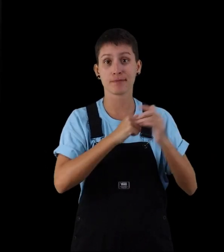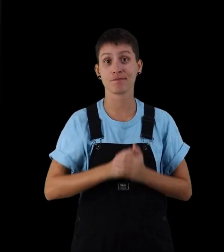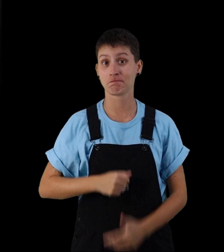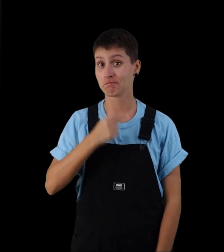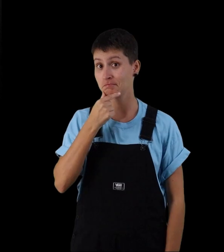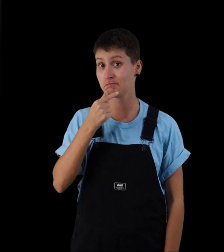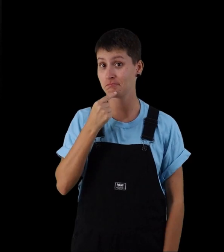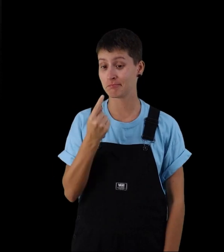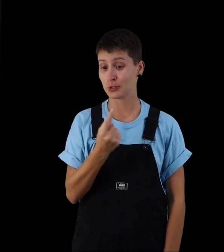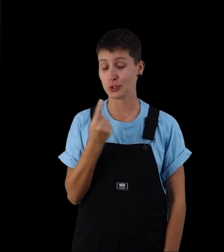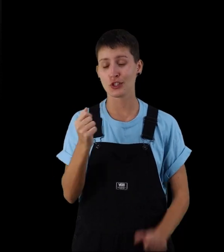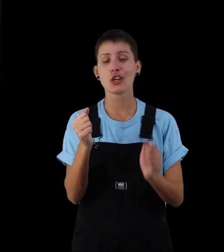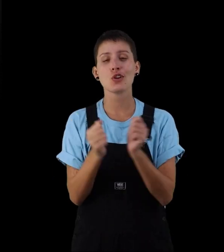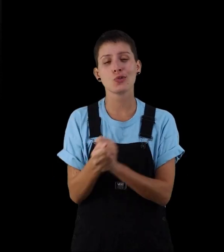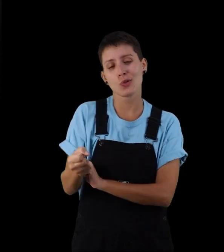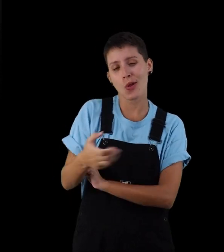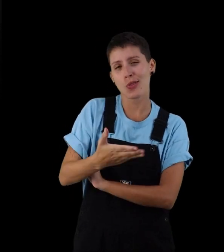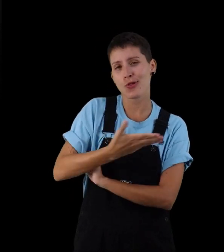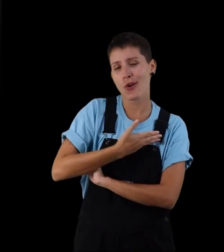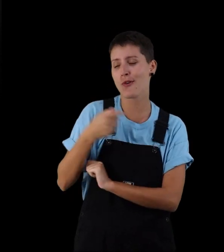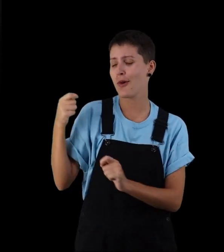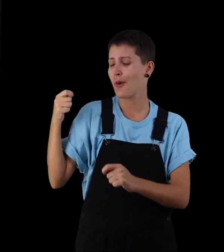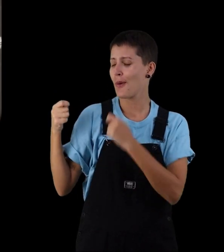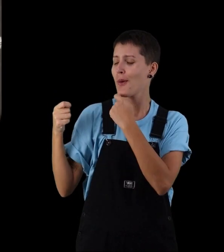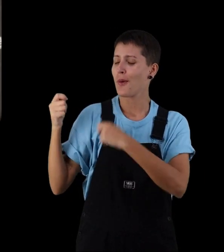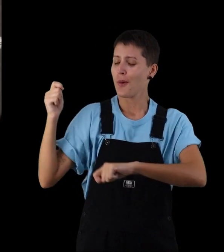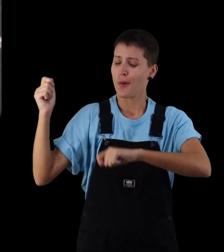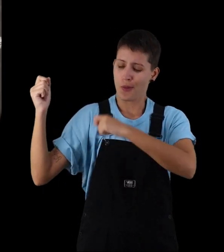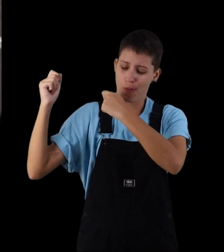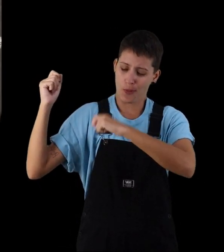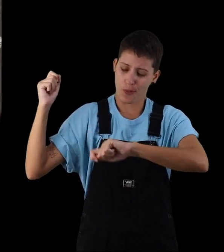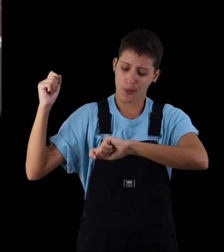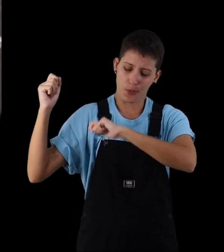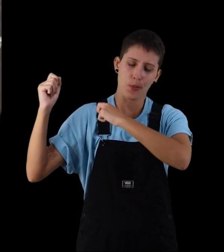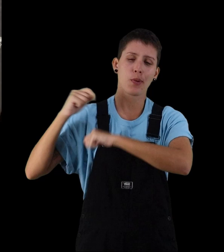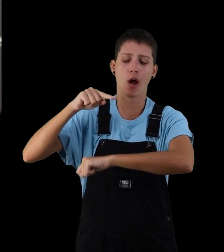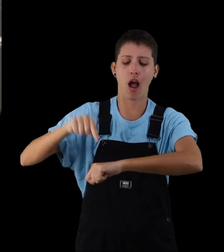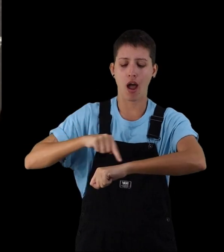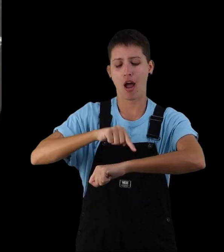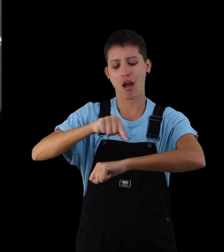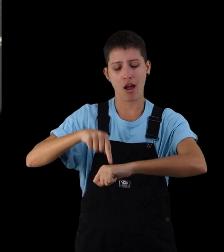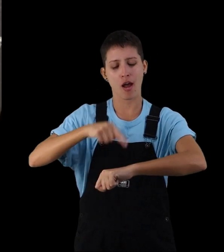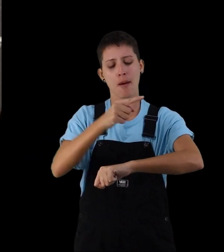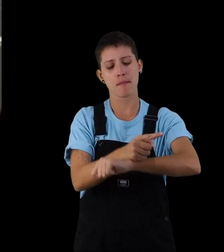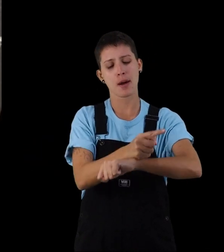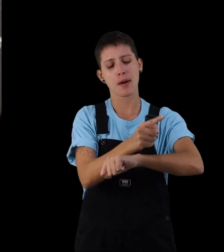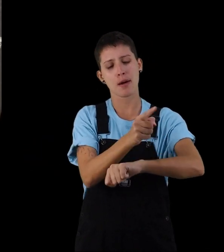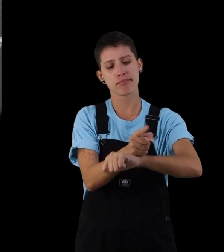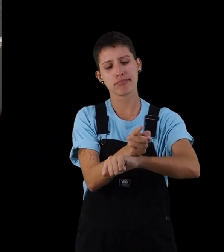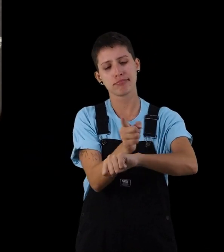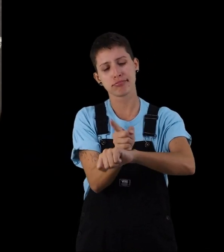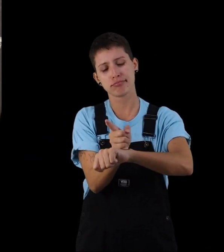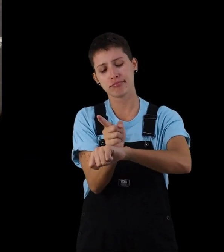alfaiate. Edino ficou só com seu novo amigo. Brincaram por horas e horas.